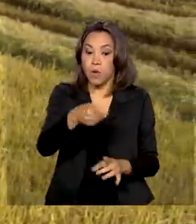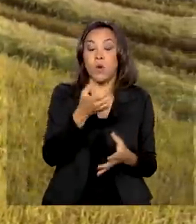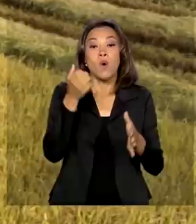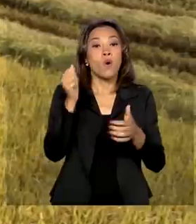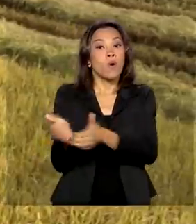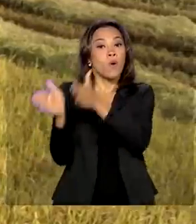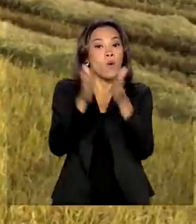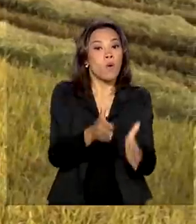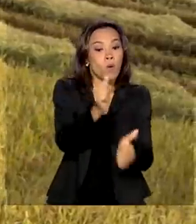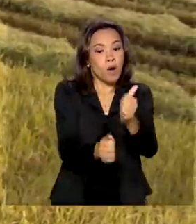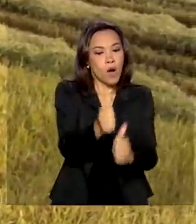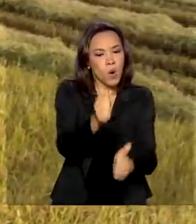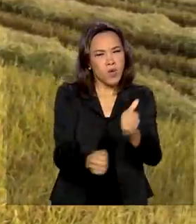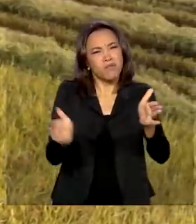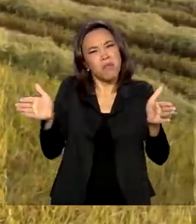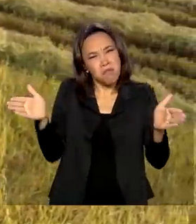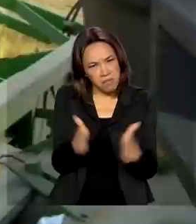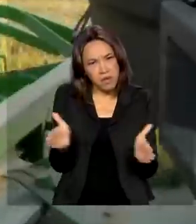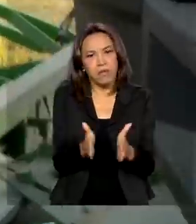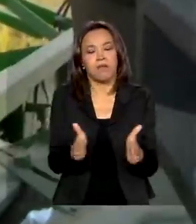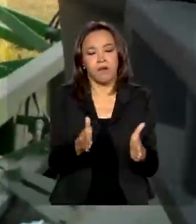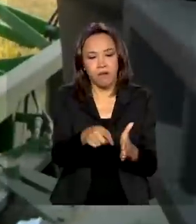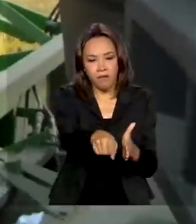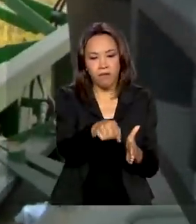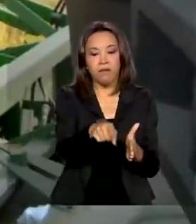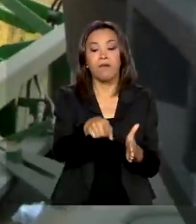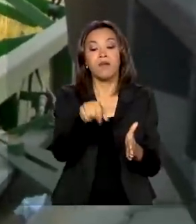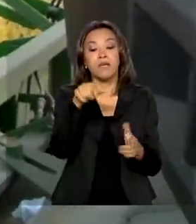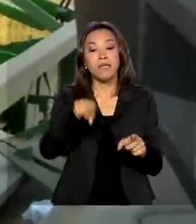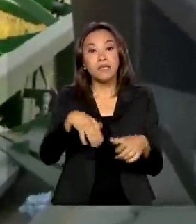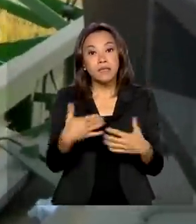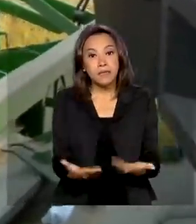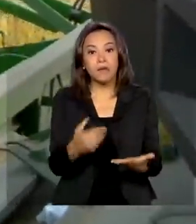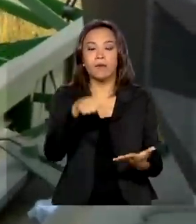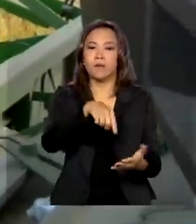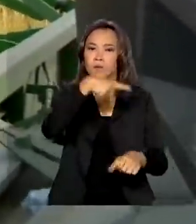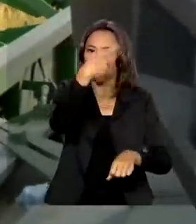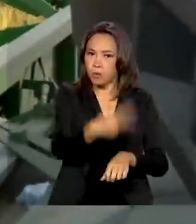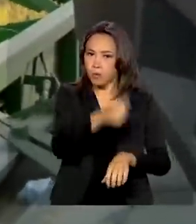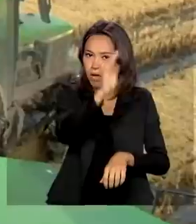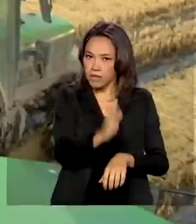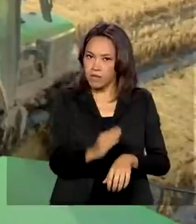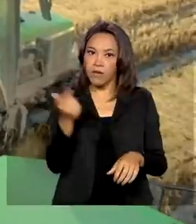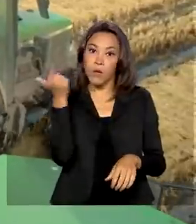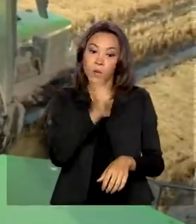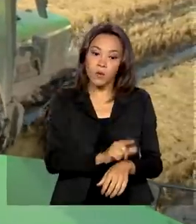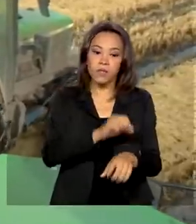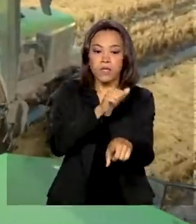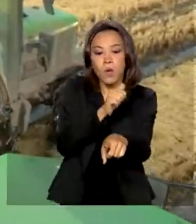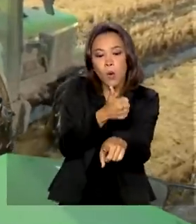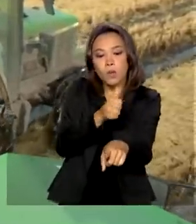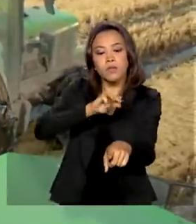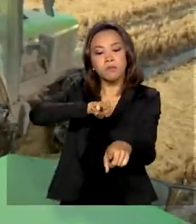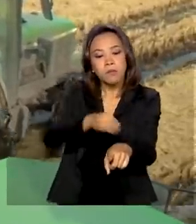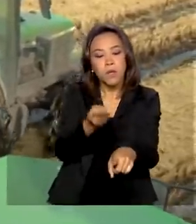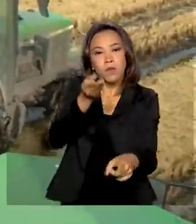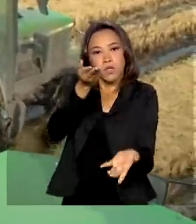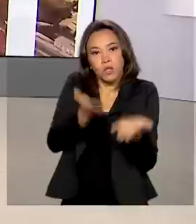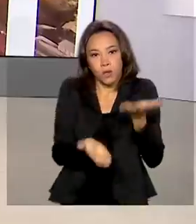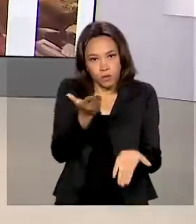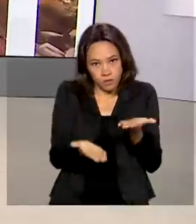Arroz o aumento de área foi menor do que o esperado assim a produção Nacional deve atingir cerca de 11 milhões de